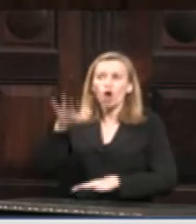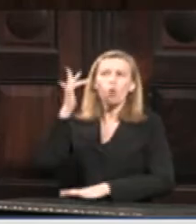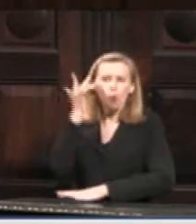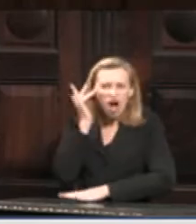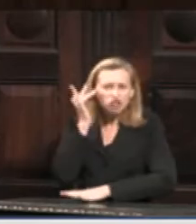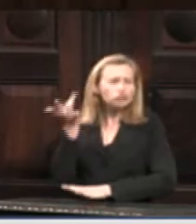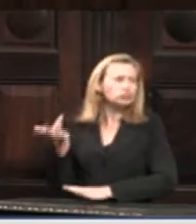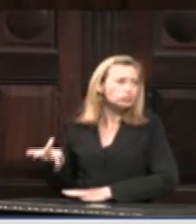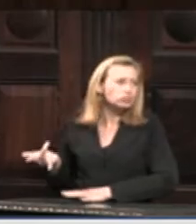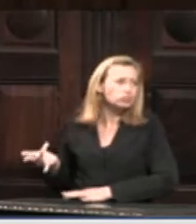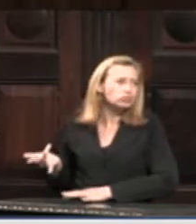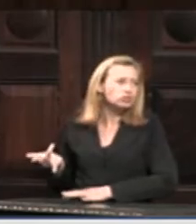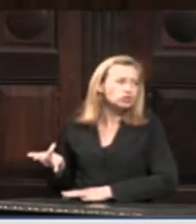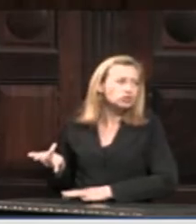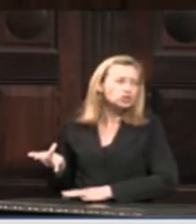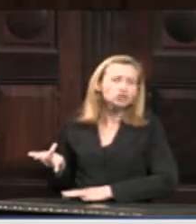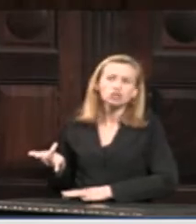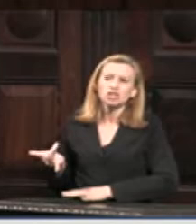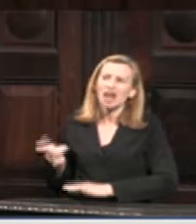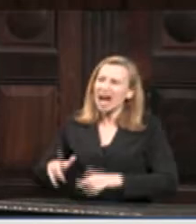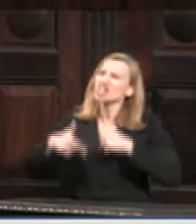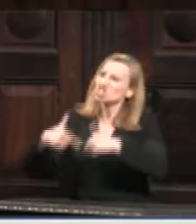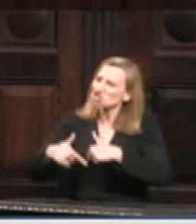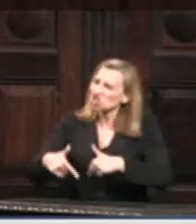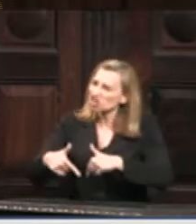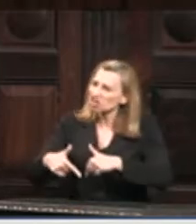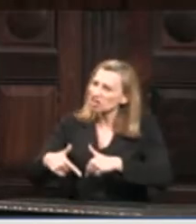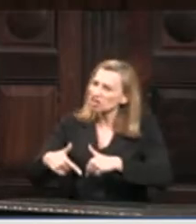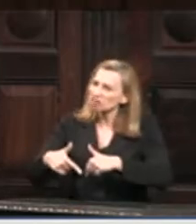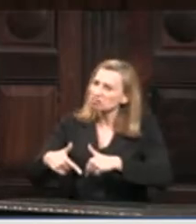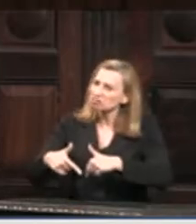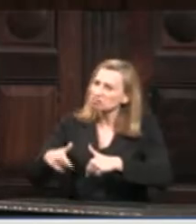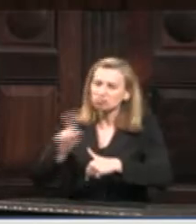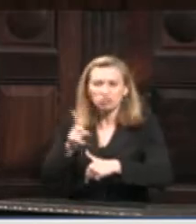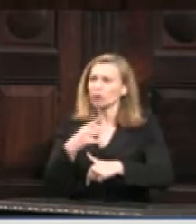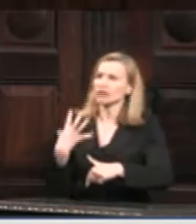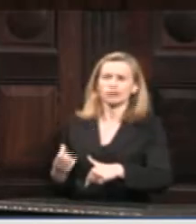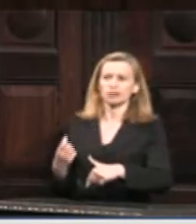que atitude deste tipo